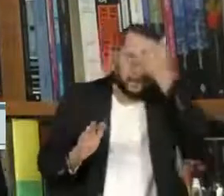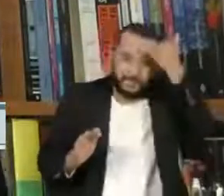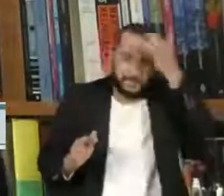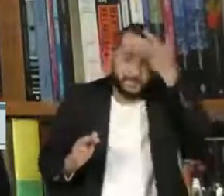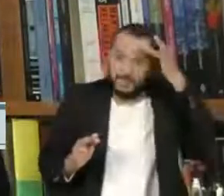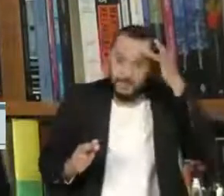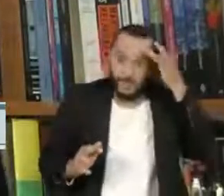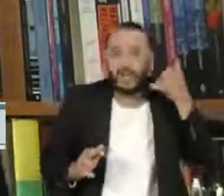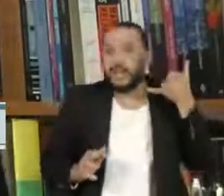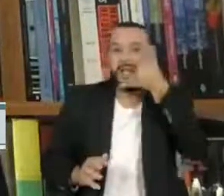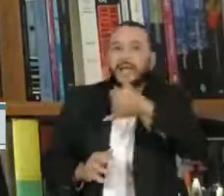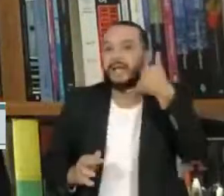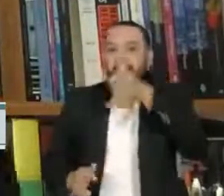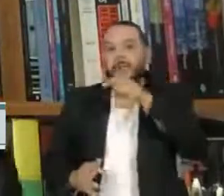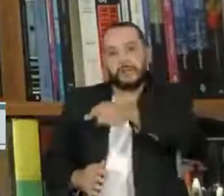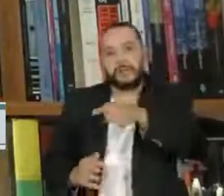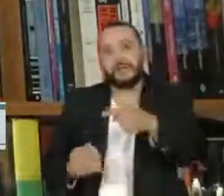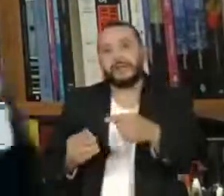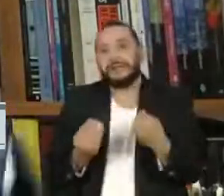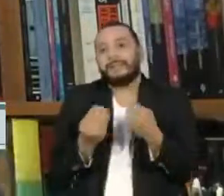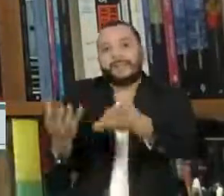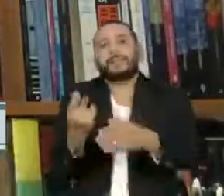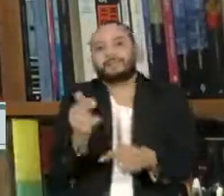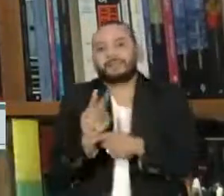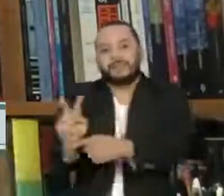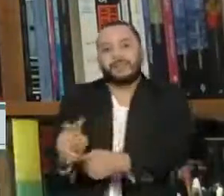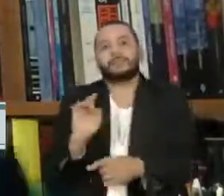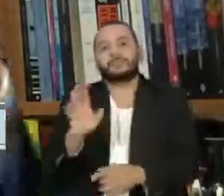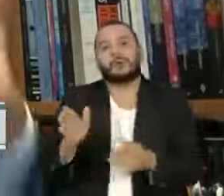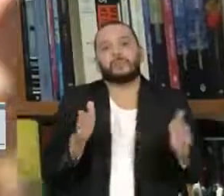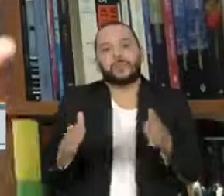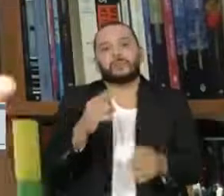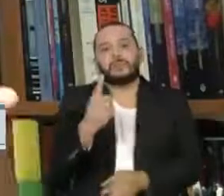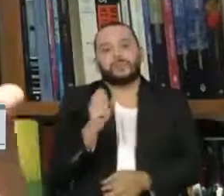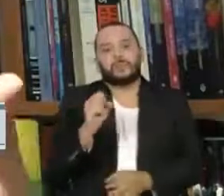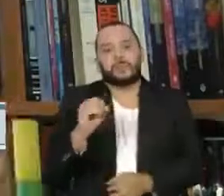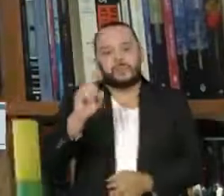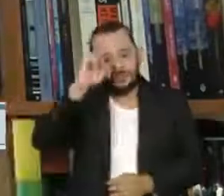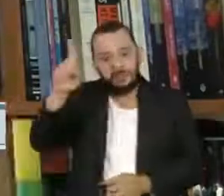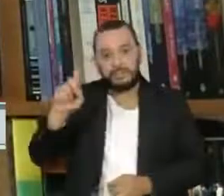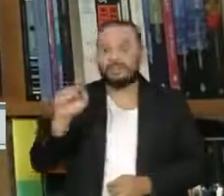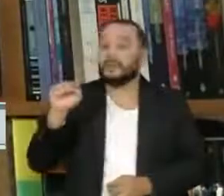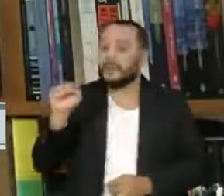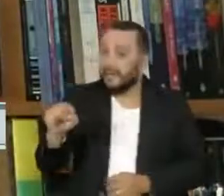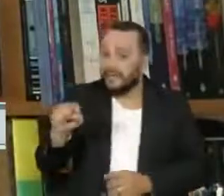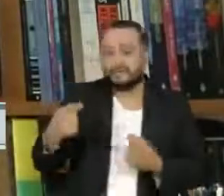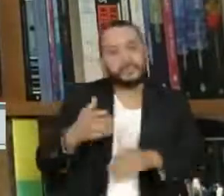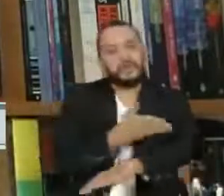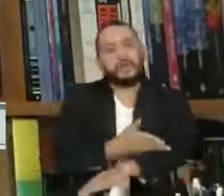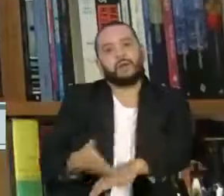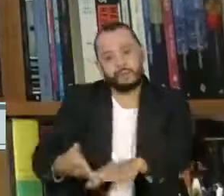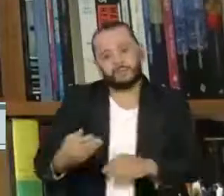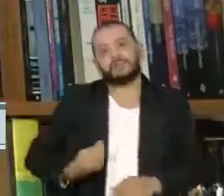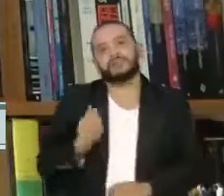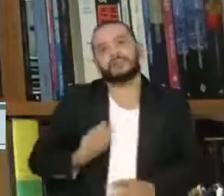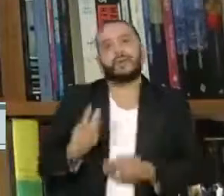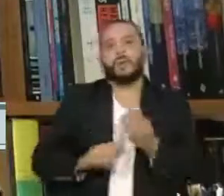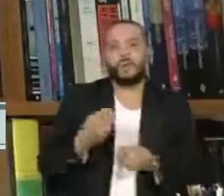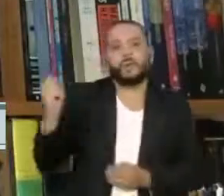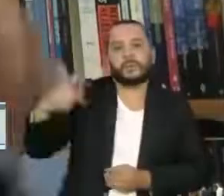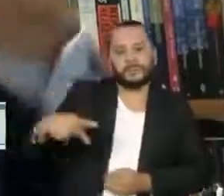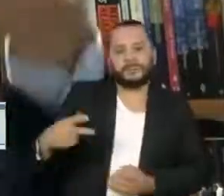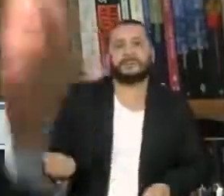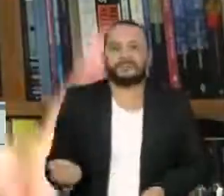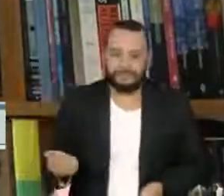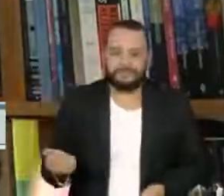a partir de 180 dias. Ou seja, é um período para ele se habituar com a vida de aposentado, provavelmente